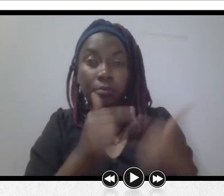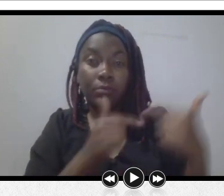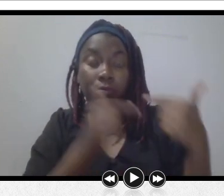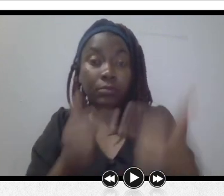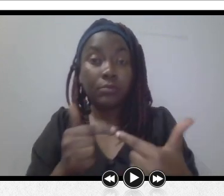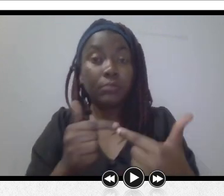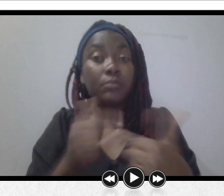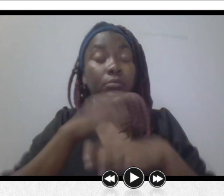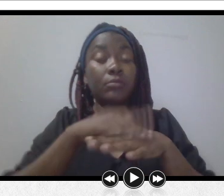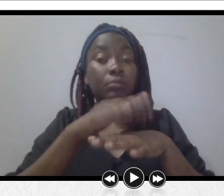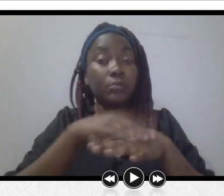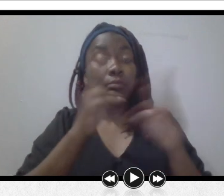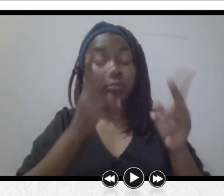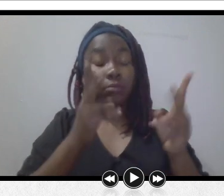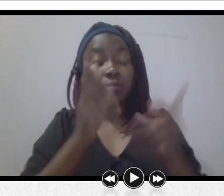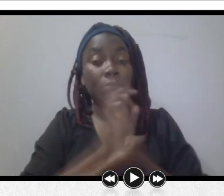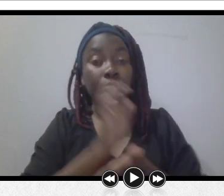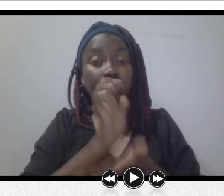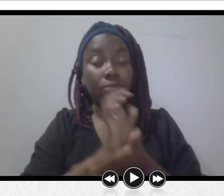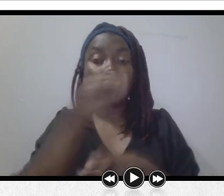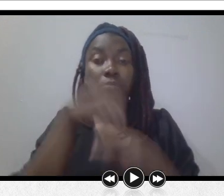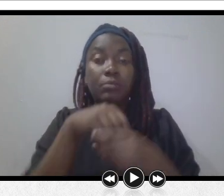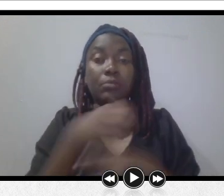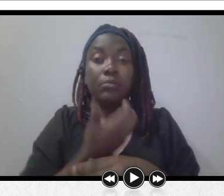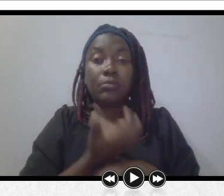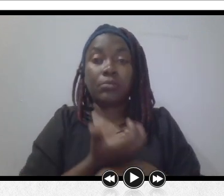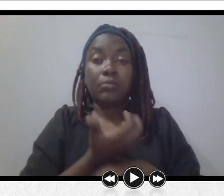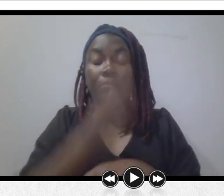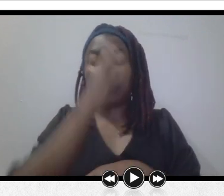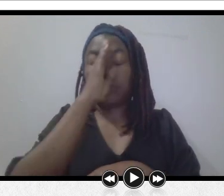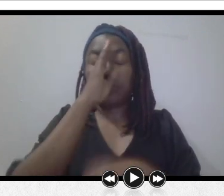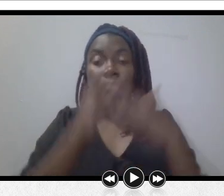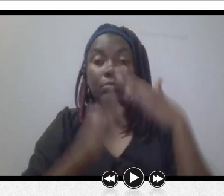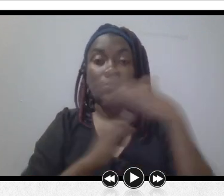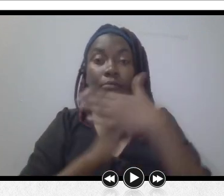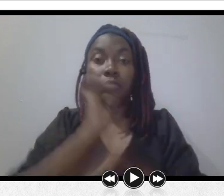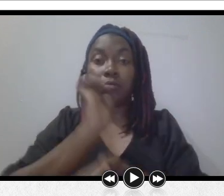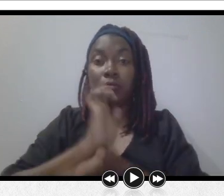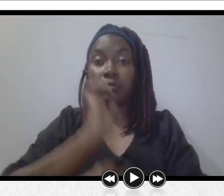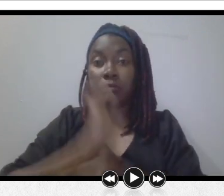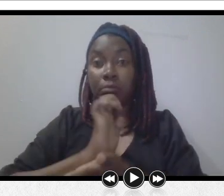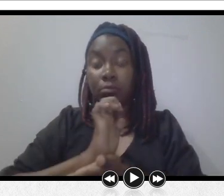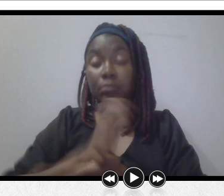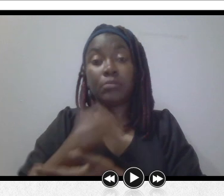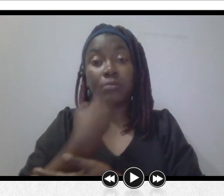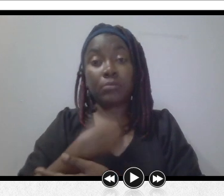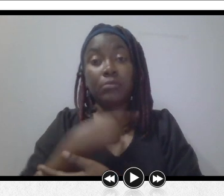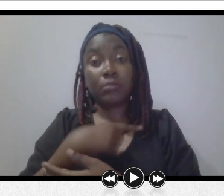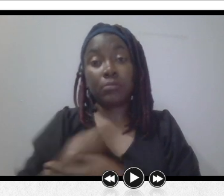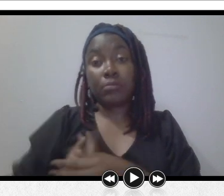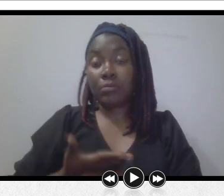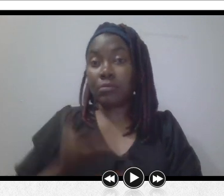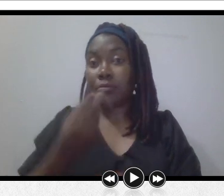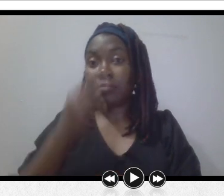eram prestados pelo próprio Estado, na modalidade principalmente de entidades estatais, e nós tínhamos uma participação